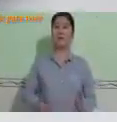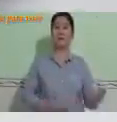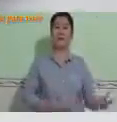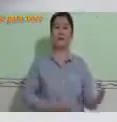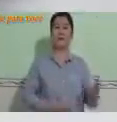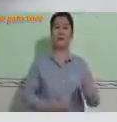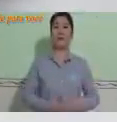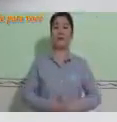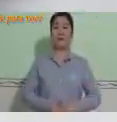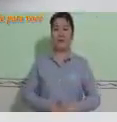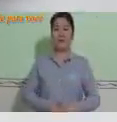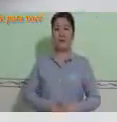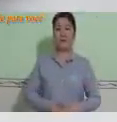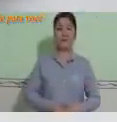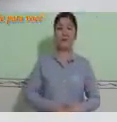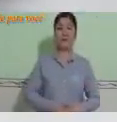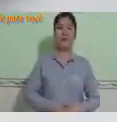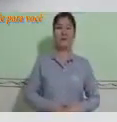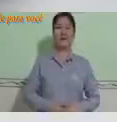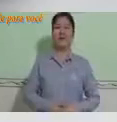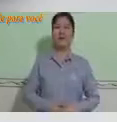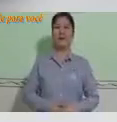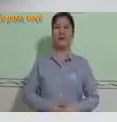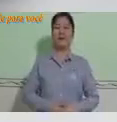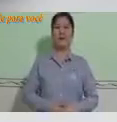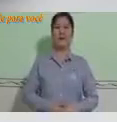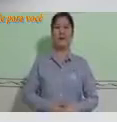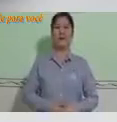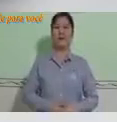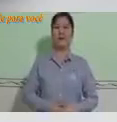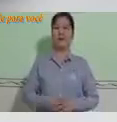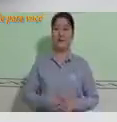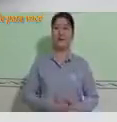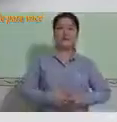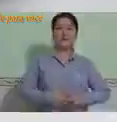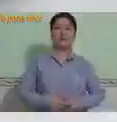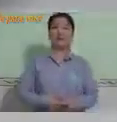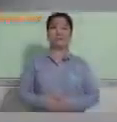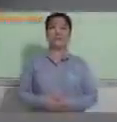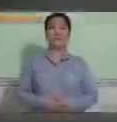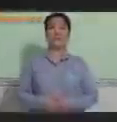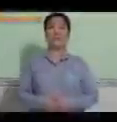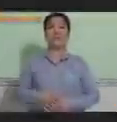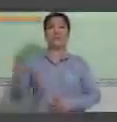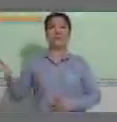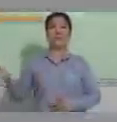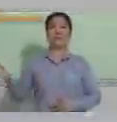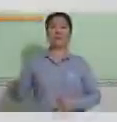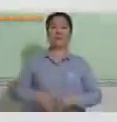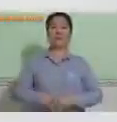6.COMERMPRATOSPEQUINOS Comer em pratos pequenos ajuda a emagrecer por ser uma maneira de reduzir a quantidade de comida que é colocada no